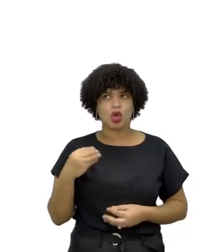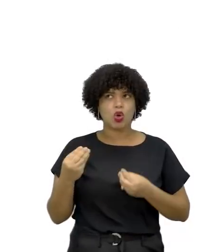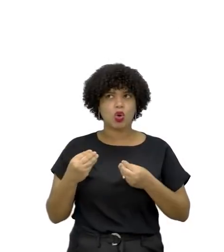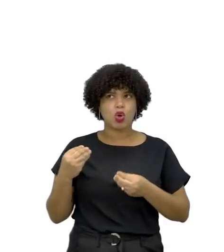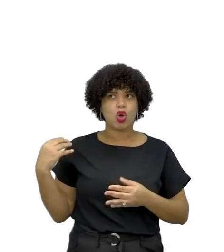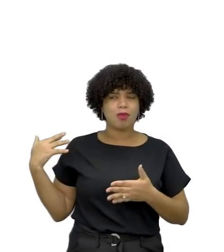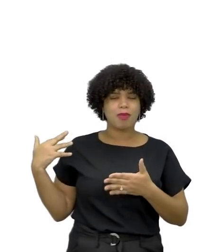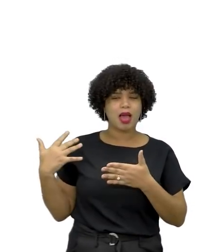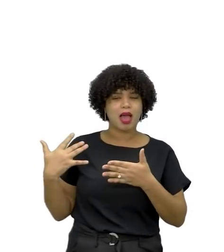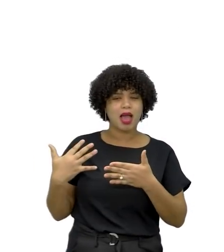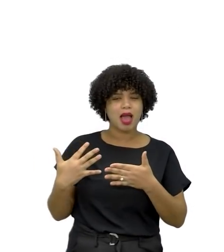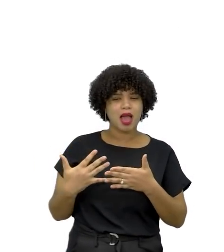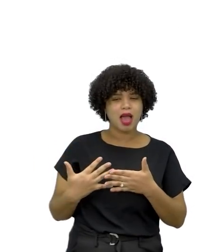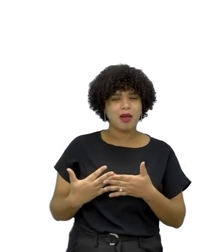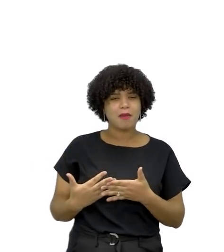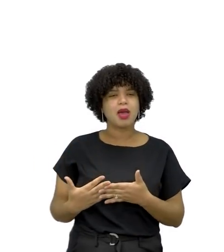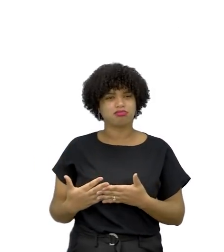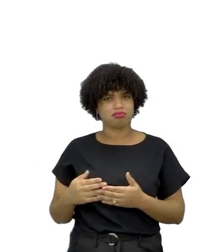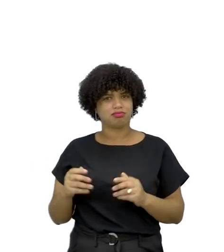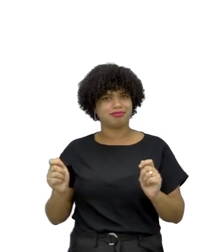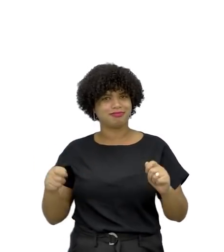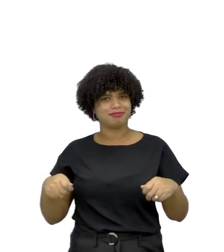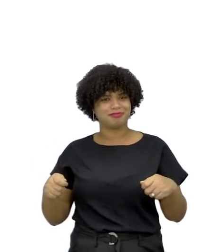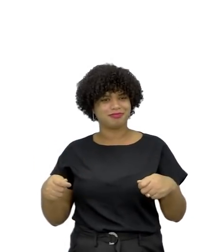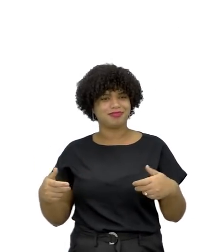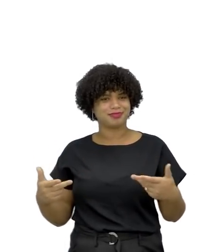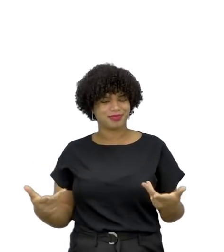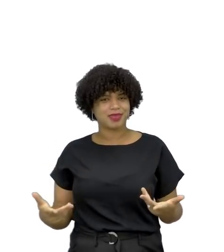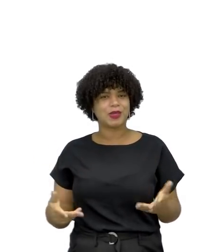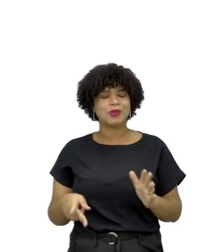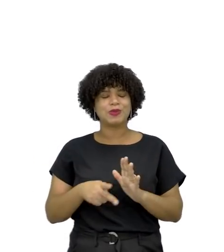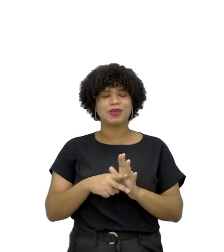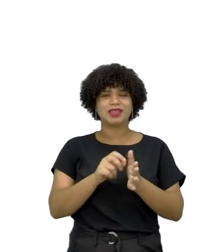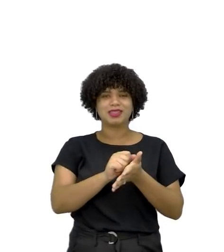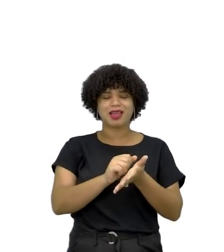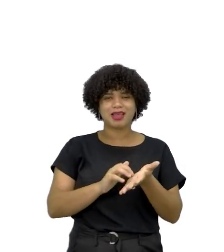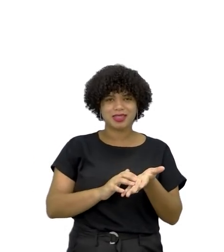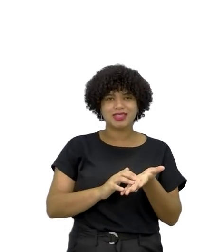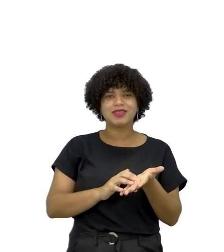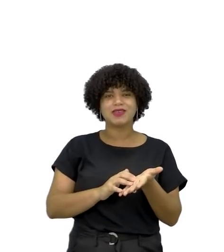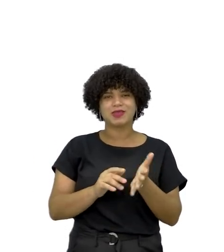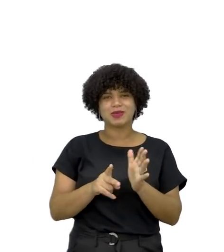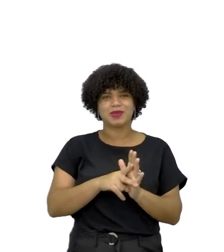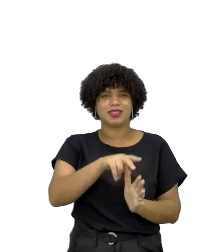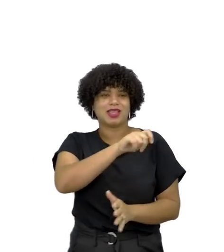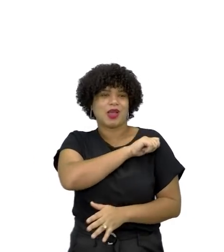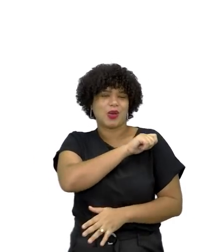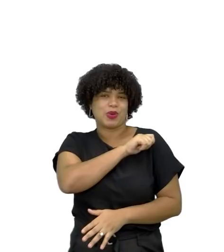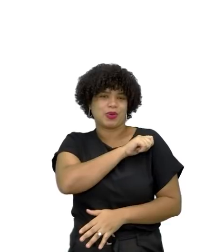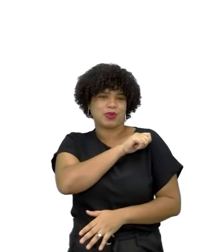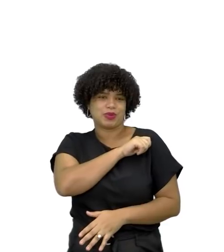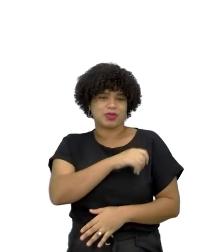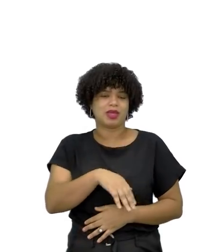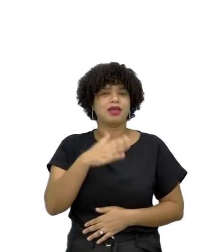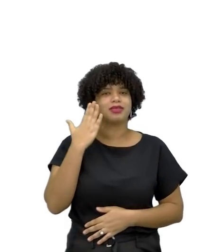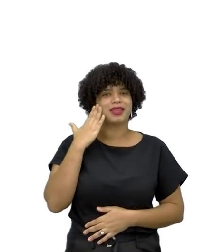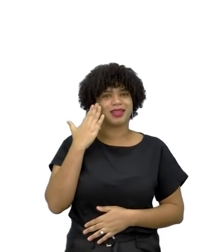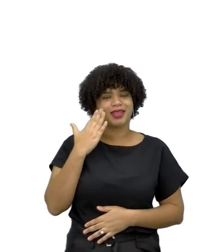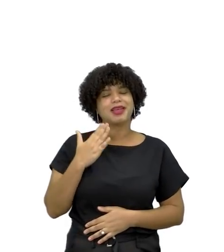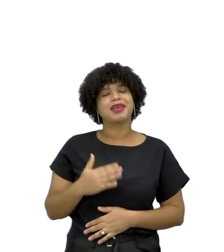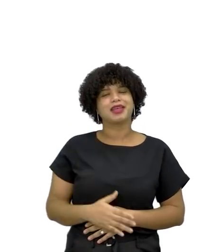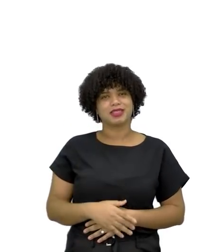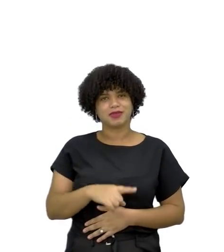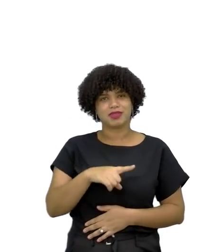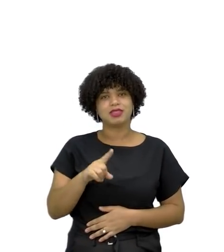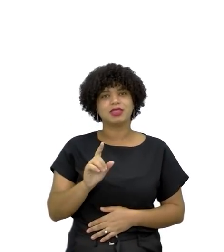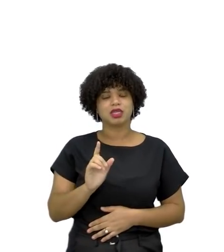retomada desse período das atividades dos estudantes. Eu sei que vocês já conversaram